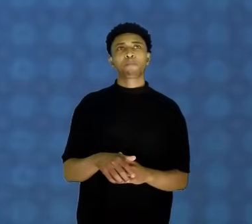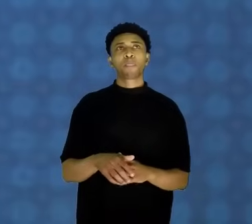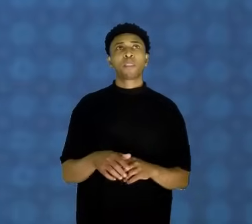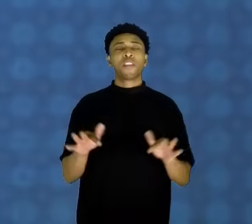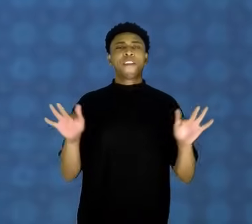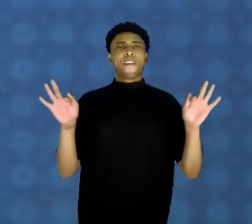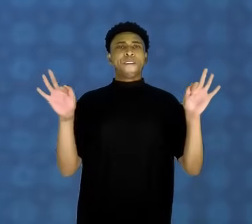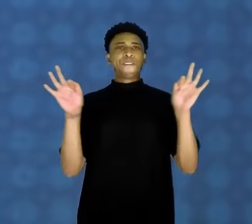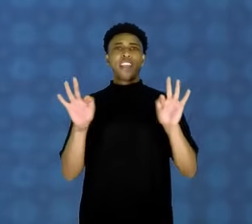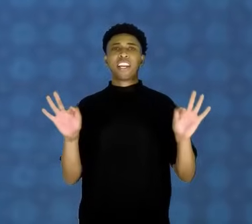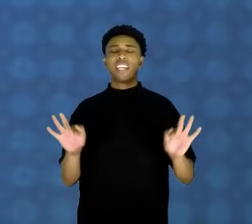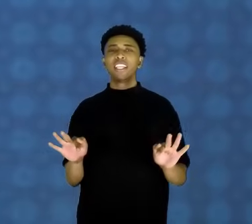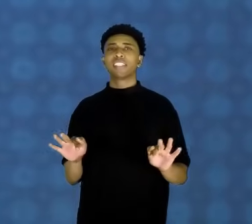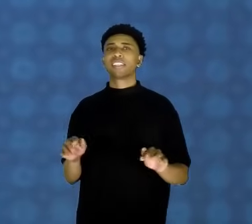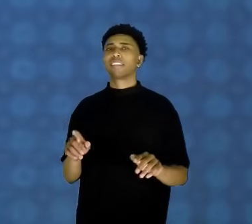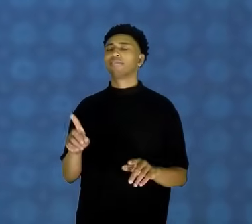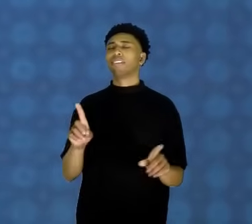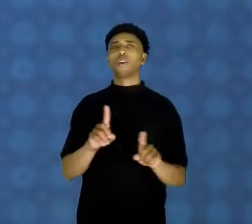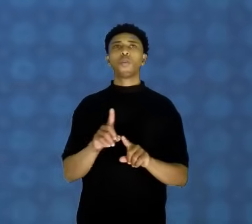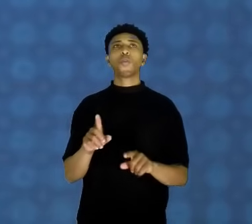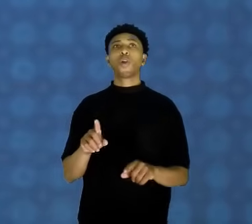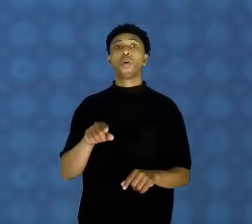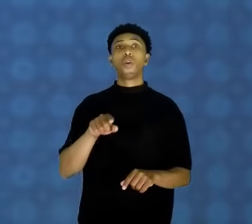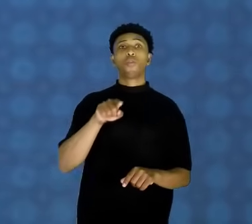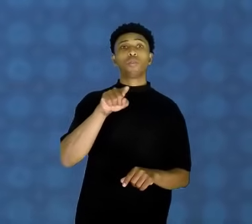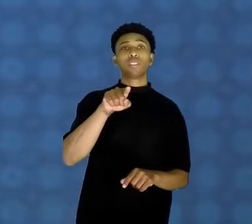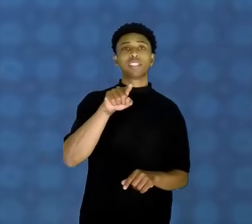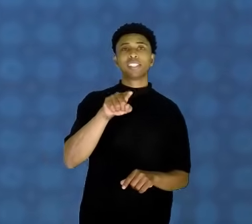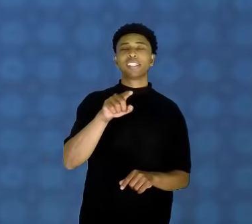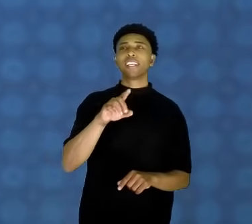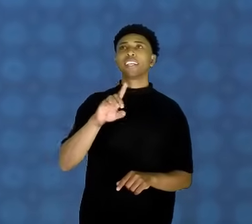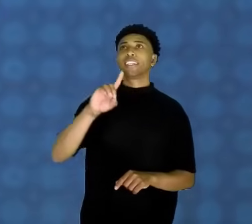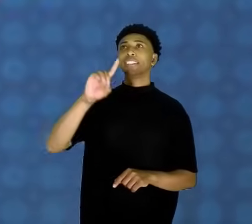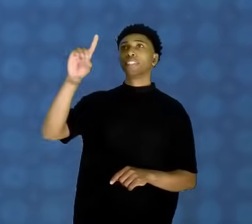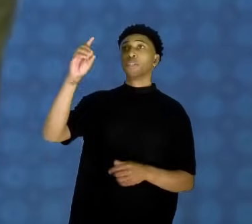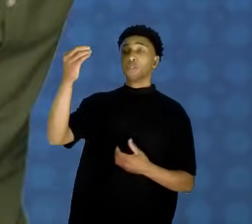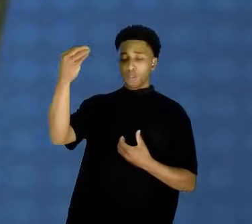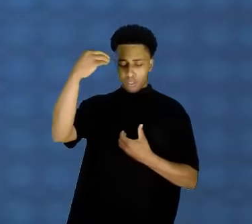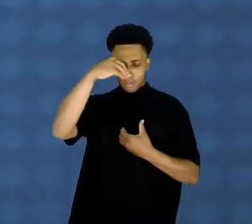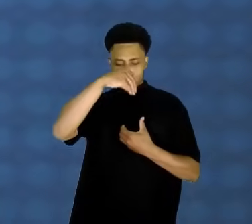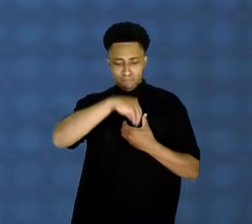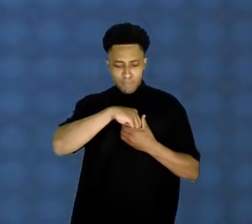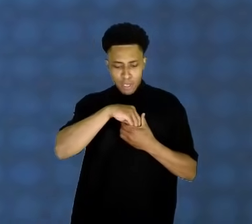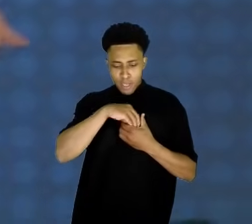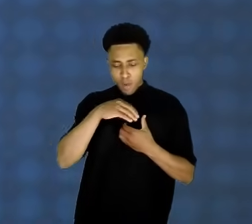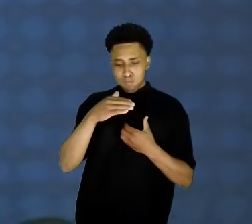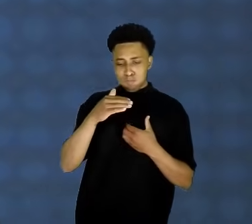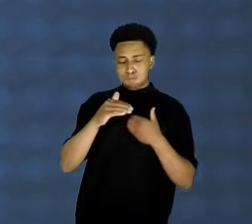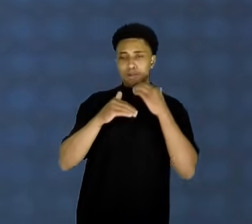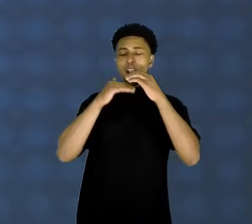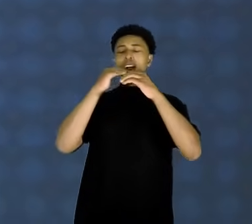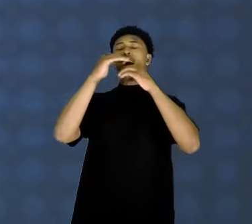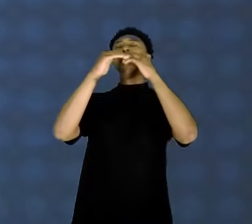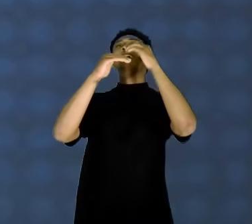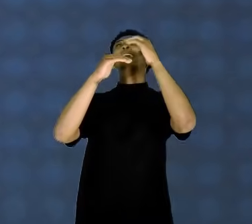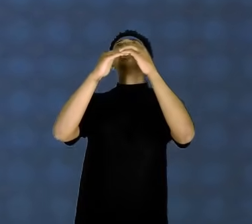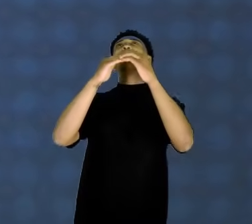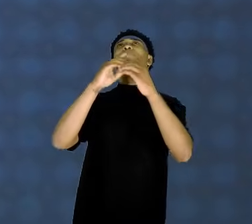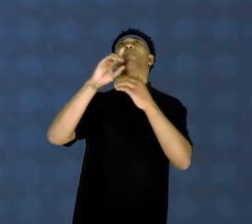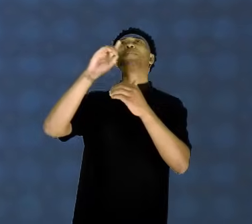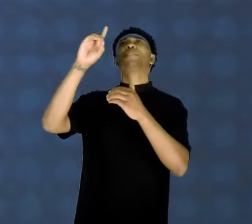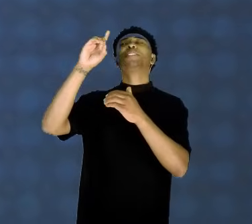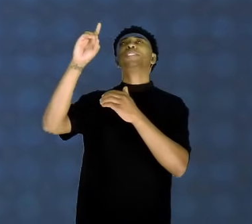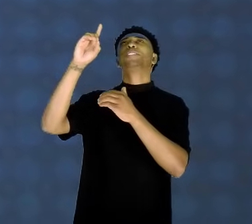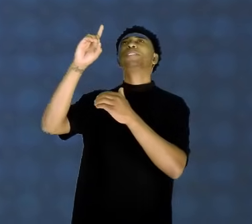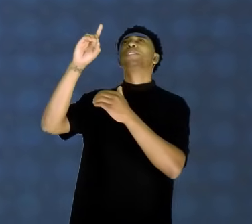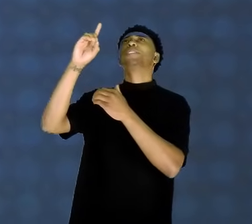é o quanto você é aplaudida, mas é o quanto eu cresço dentro de você. Deus está pegando